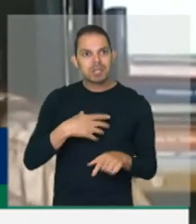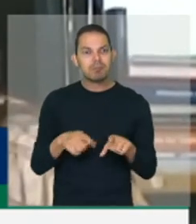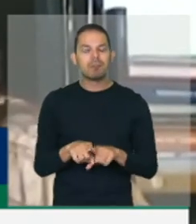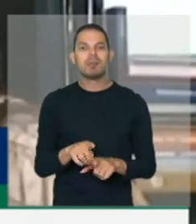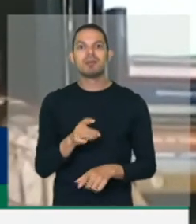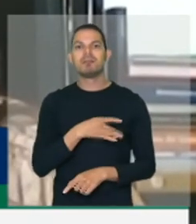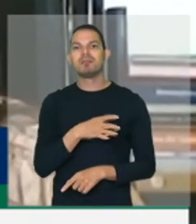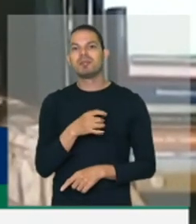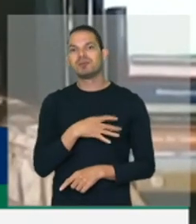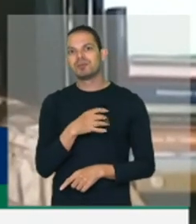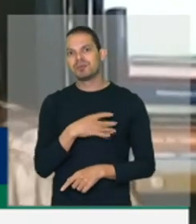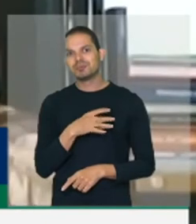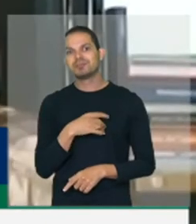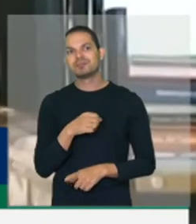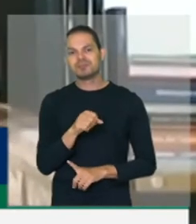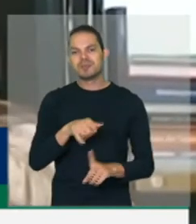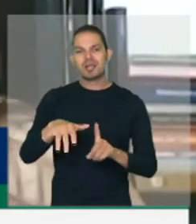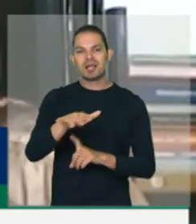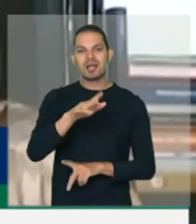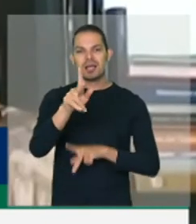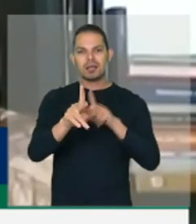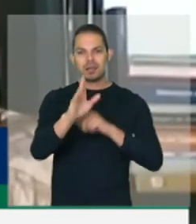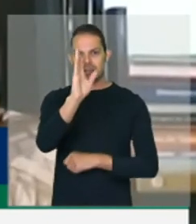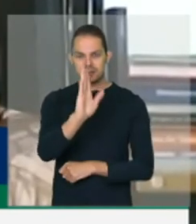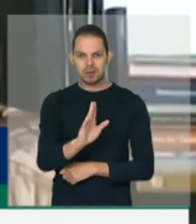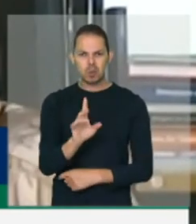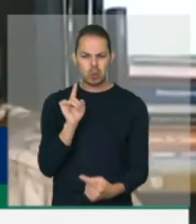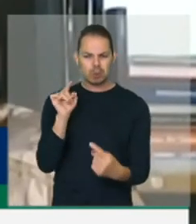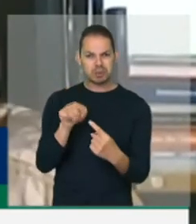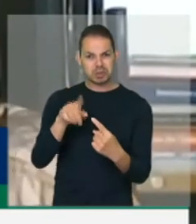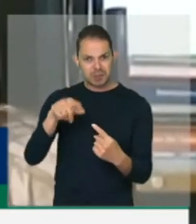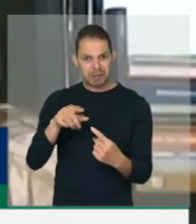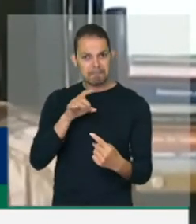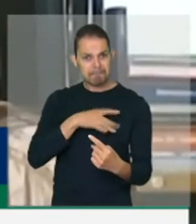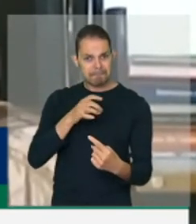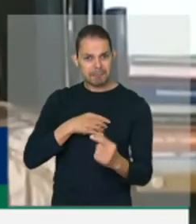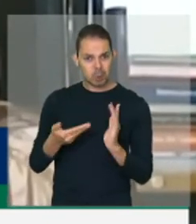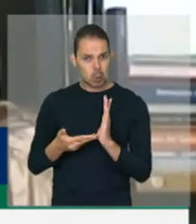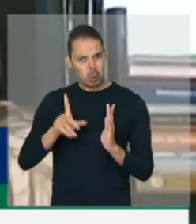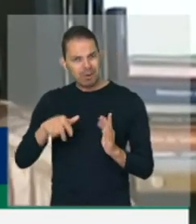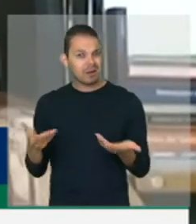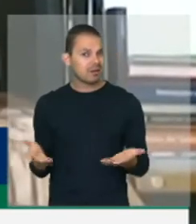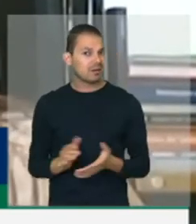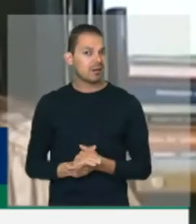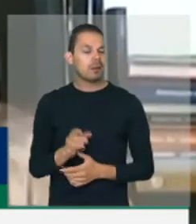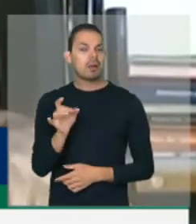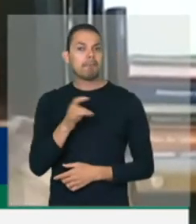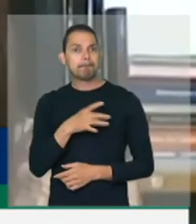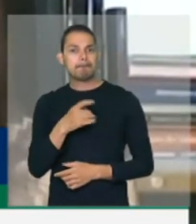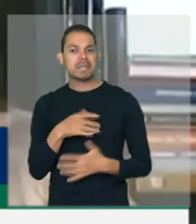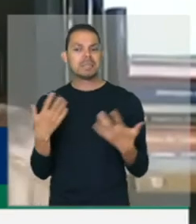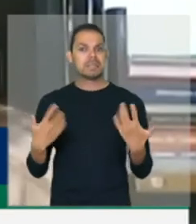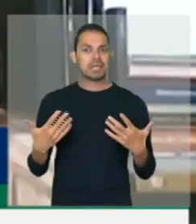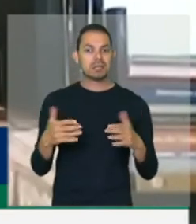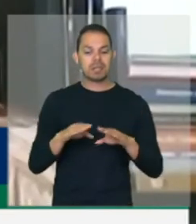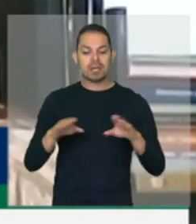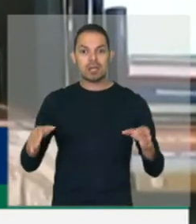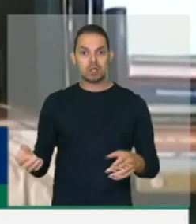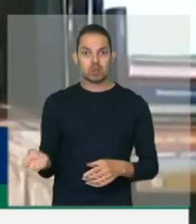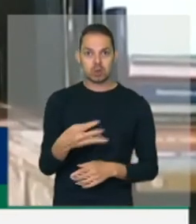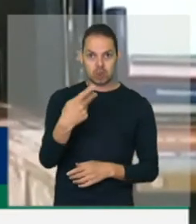nação brasileira. Será que o objetivo era esse? Amedrontar a Câmara? Amedrontar a nova mesa da